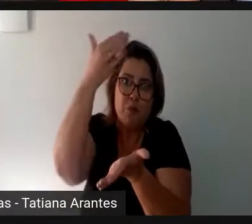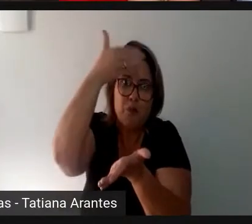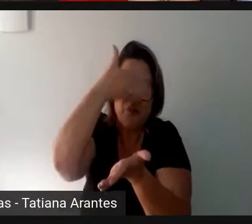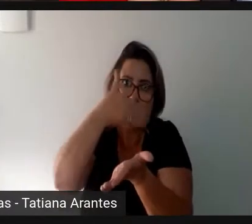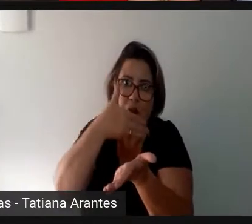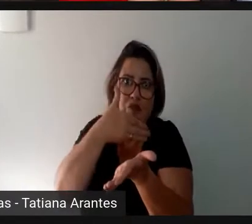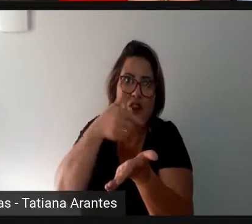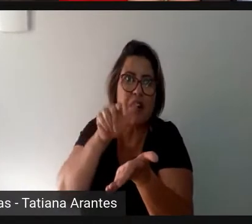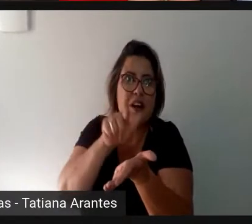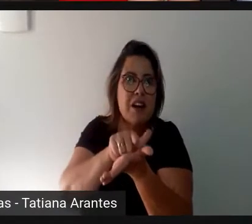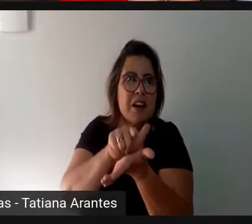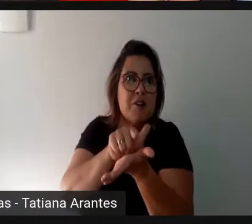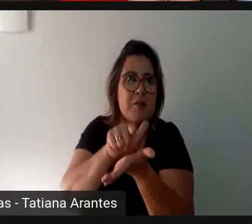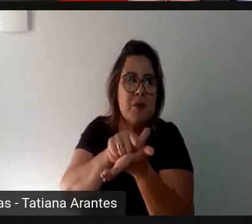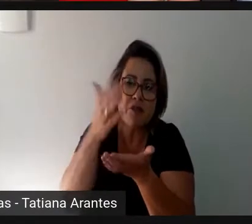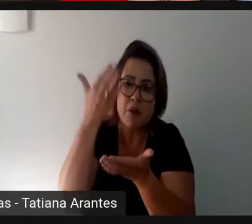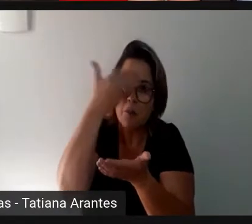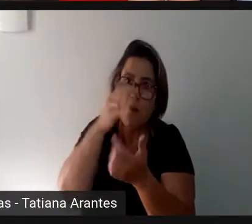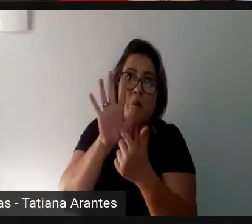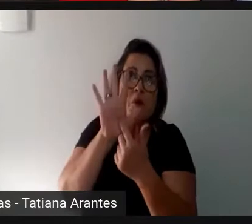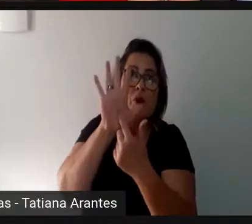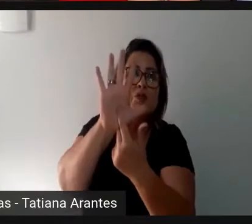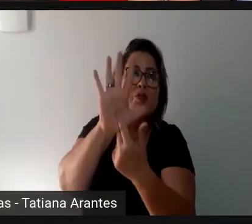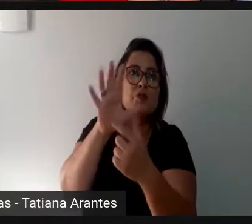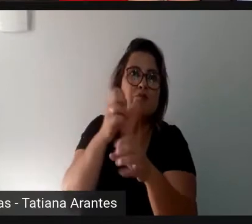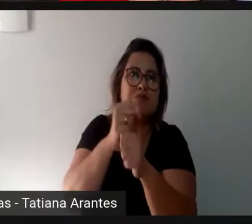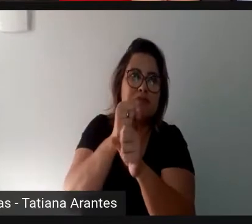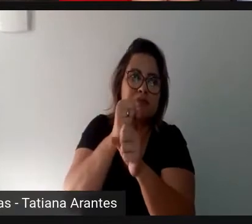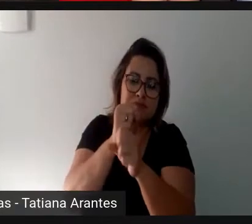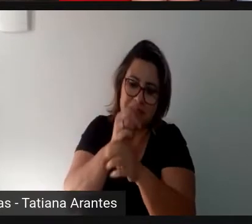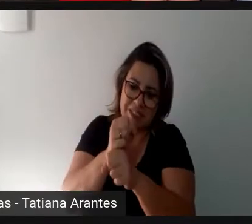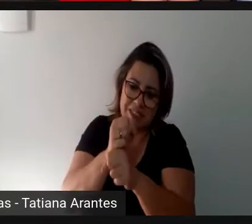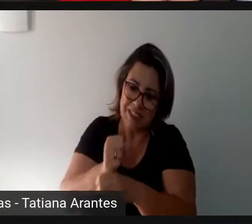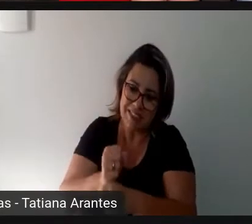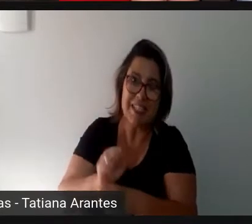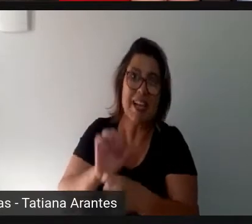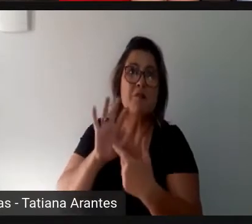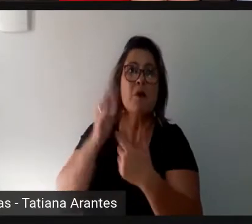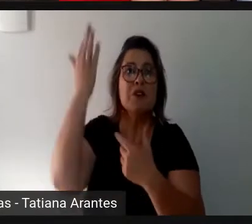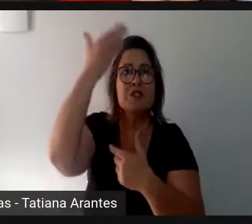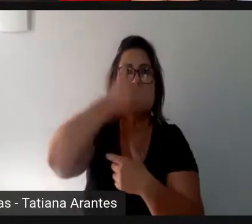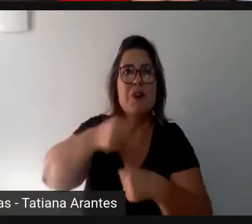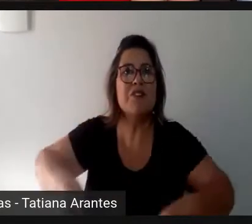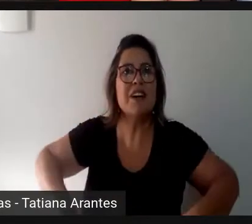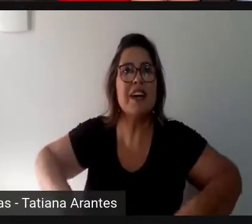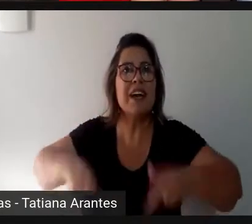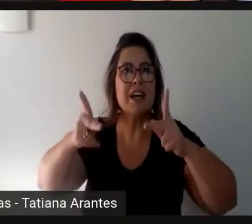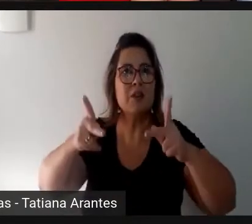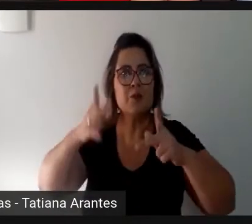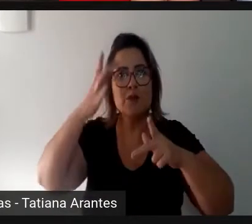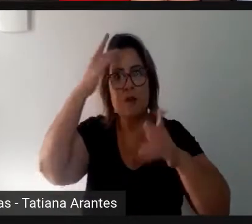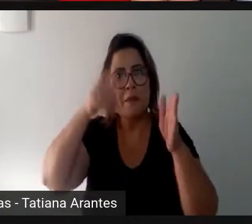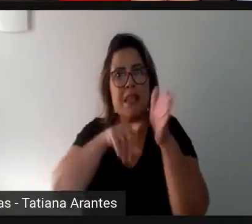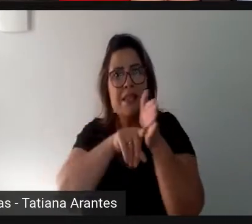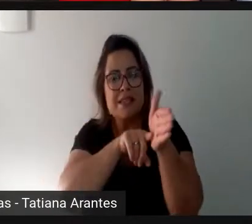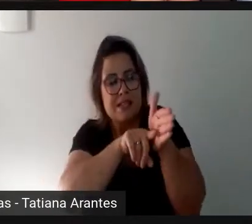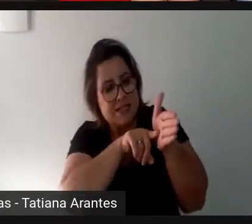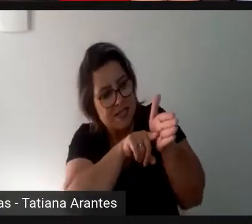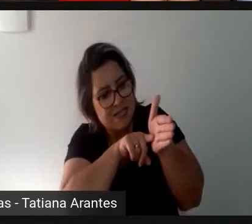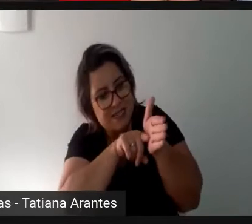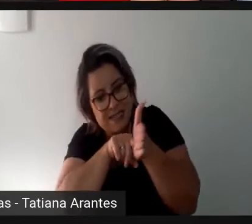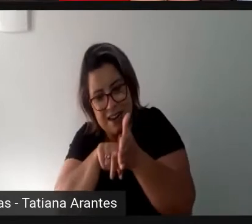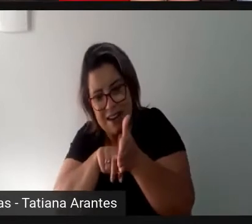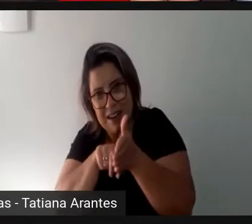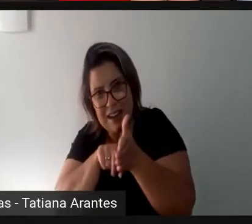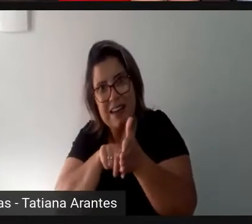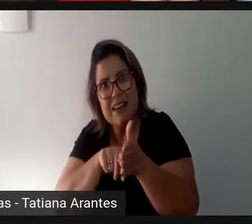se você contabilizar todos os seus atos. Um terceiro que venha te auditar, accountable, né? E vai entender tudo o que